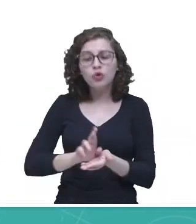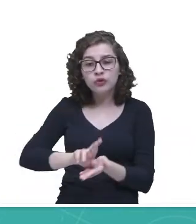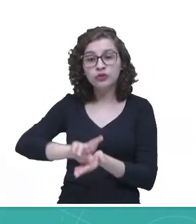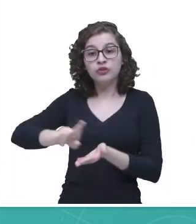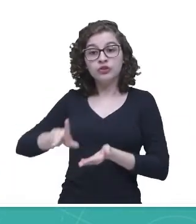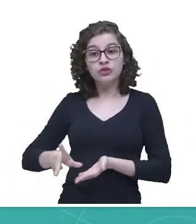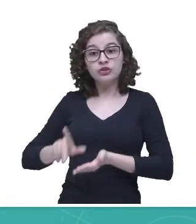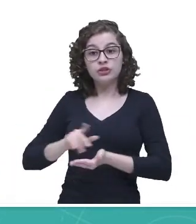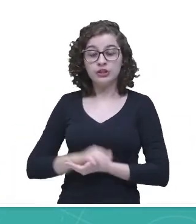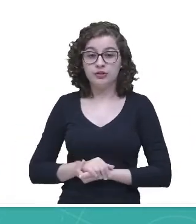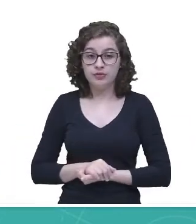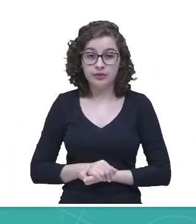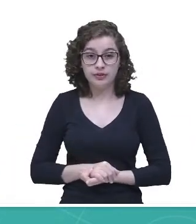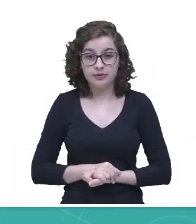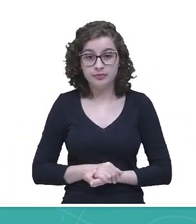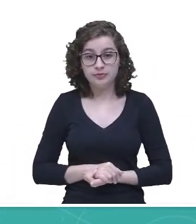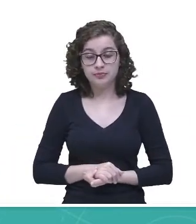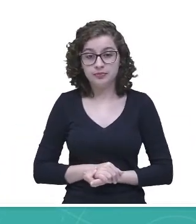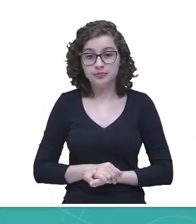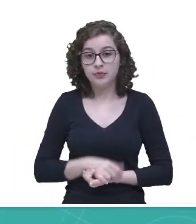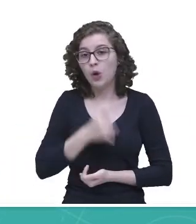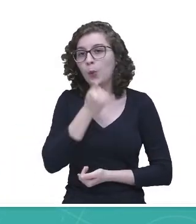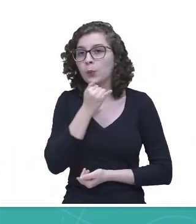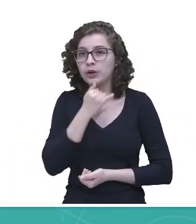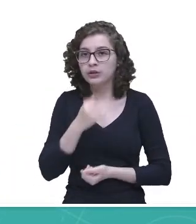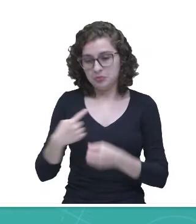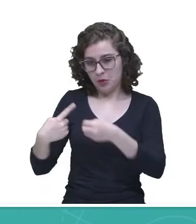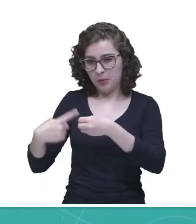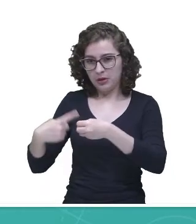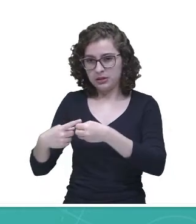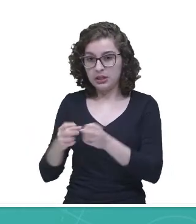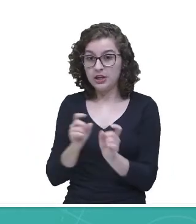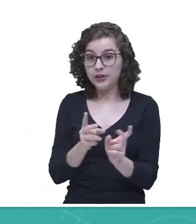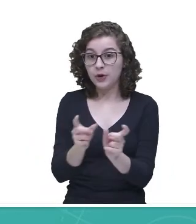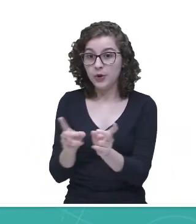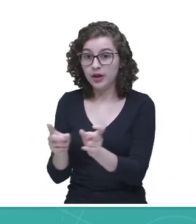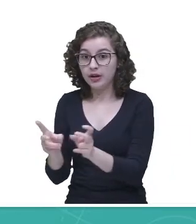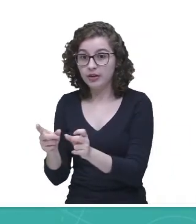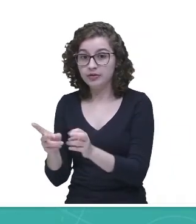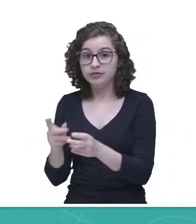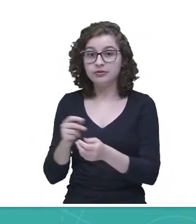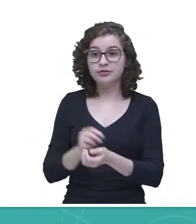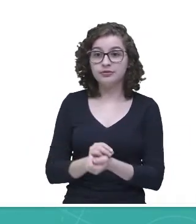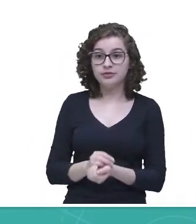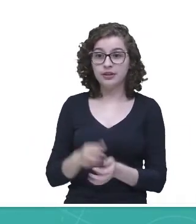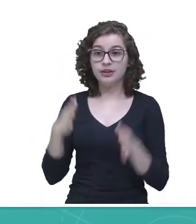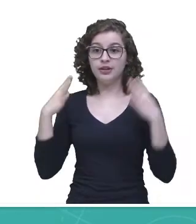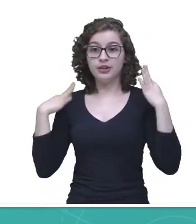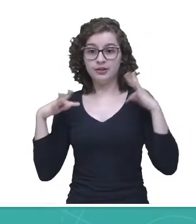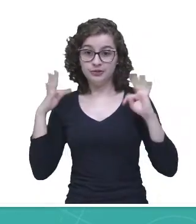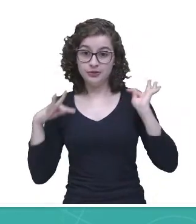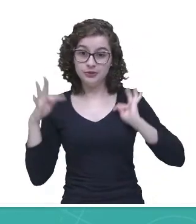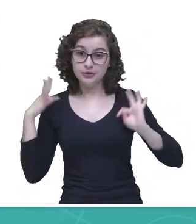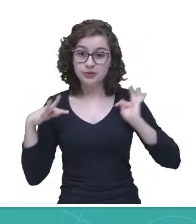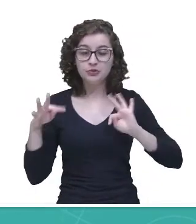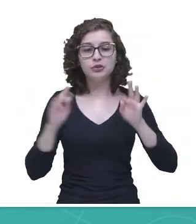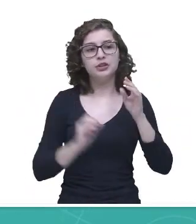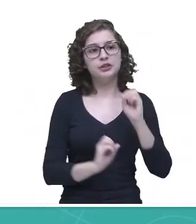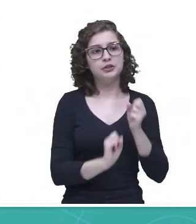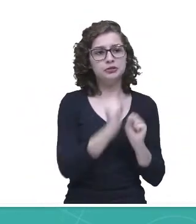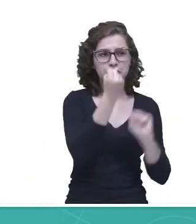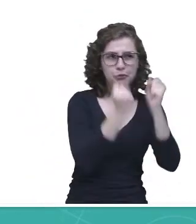tem uma função com as atividades do comércio ligado ao turismo, as atividades ali da indústria, ou